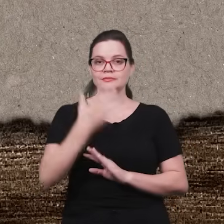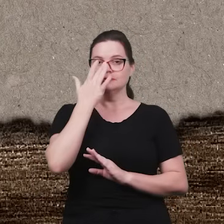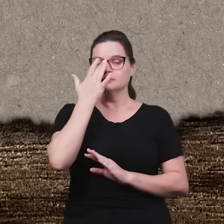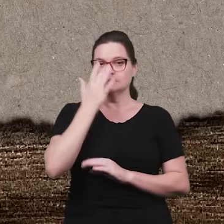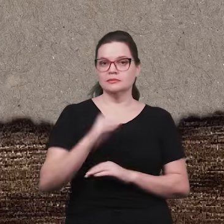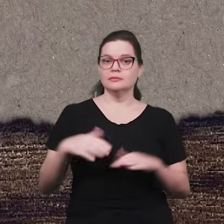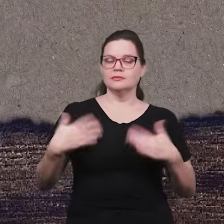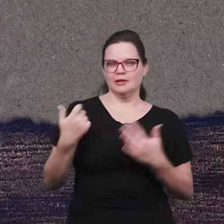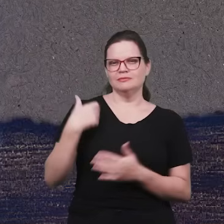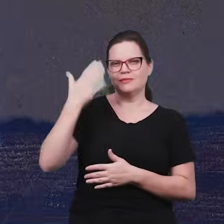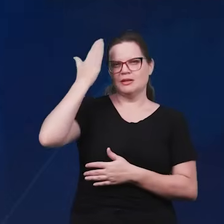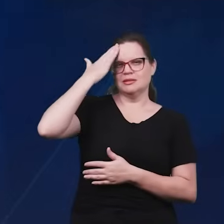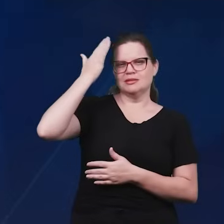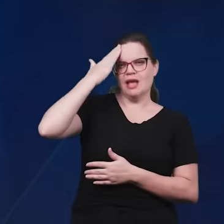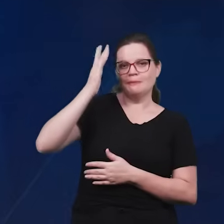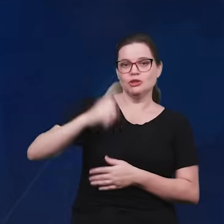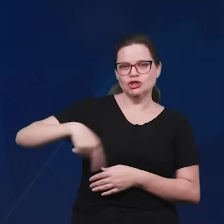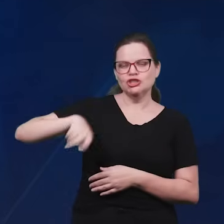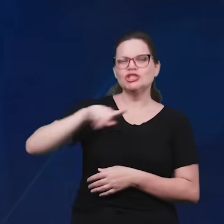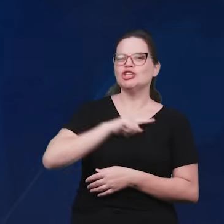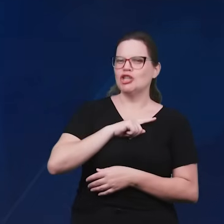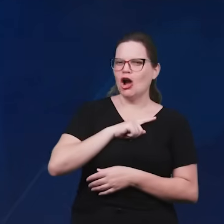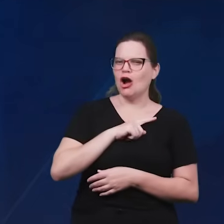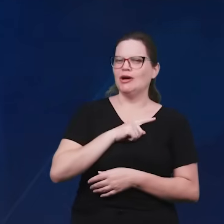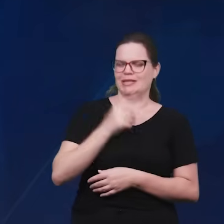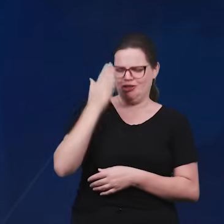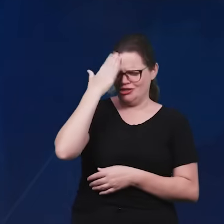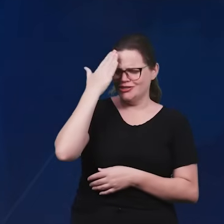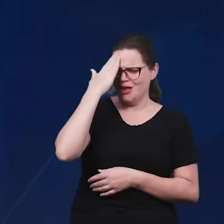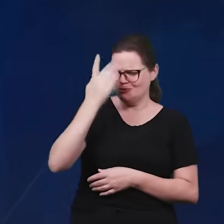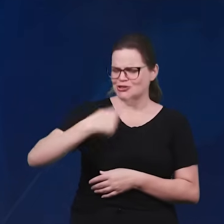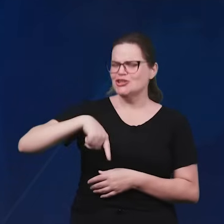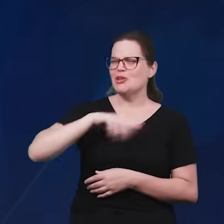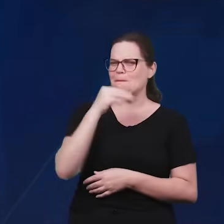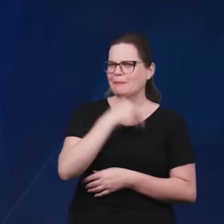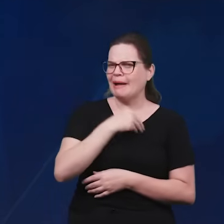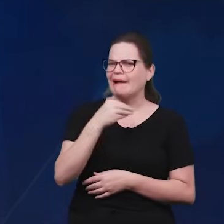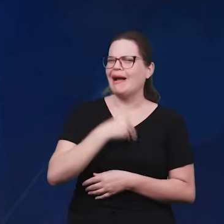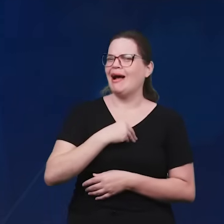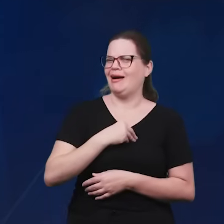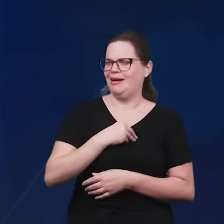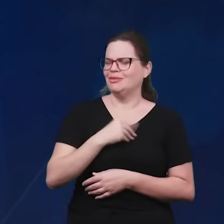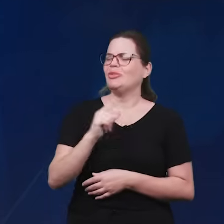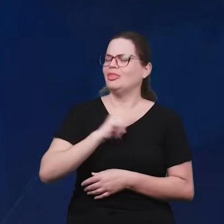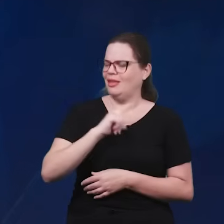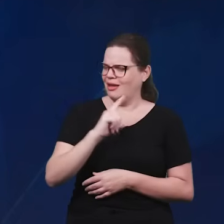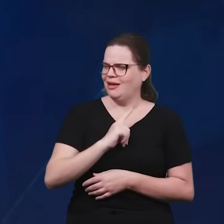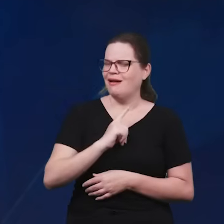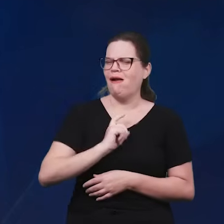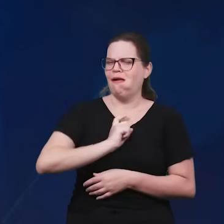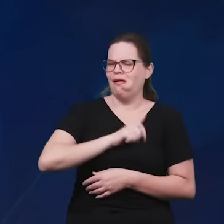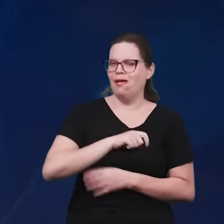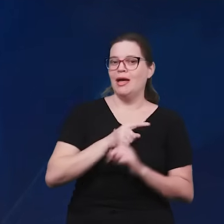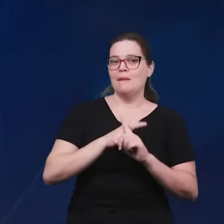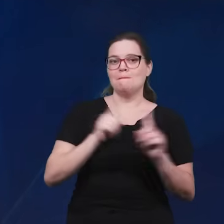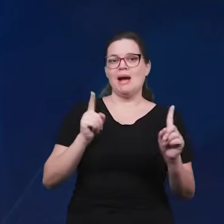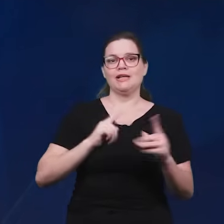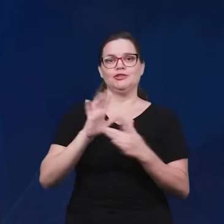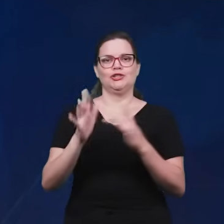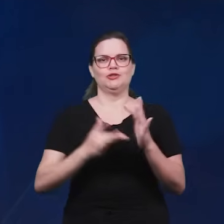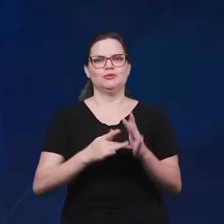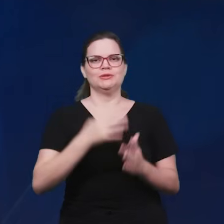que sabedor de que éramos enganadores e pecadores, Jesus manteve o acordo para a